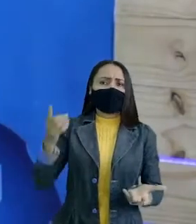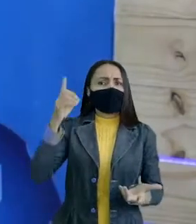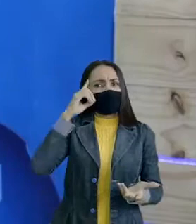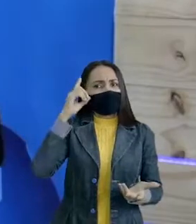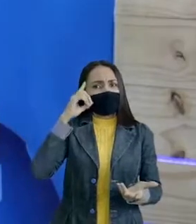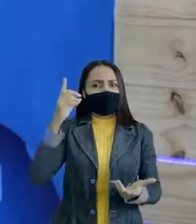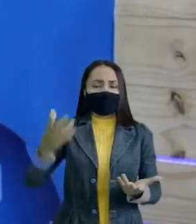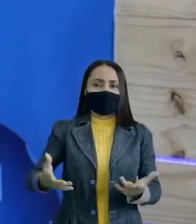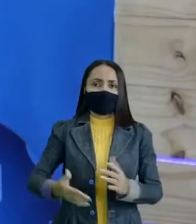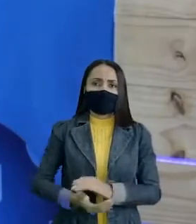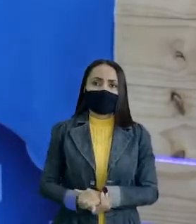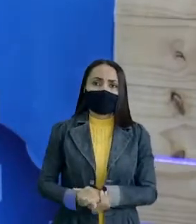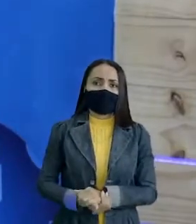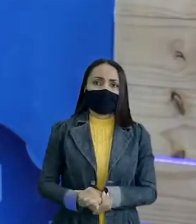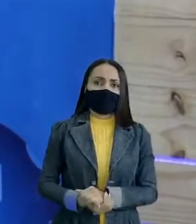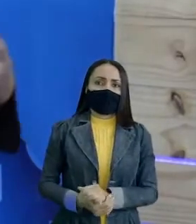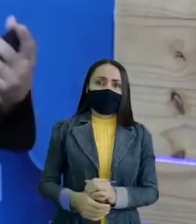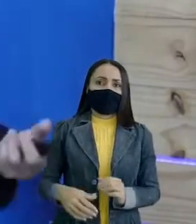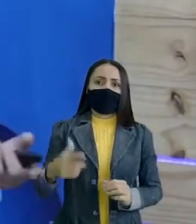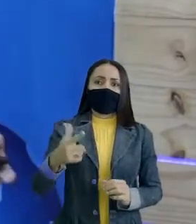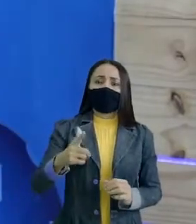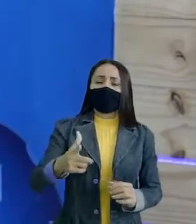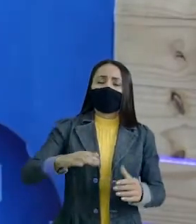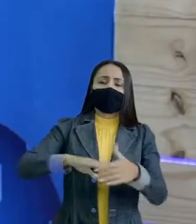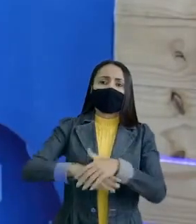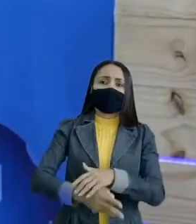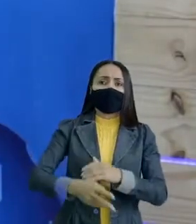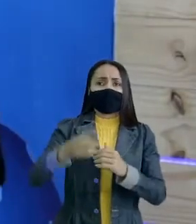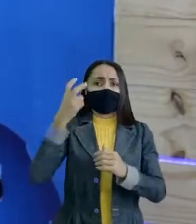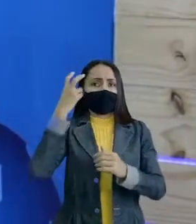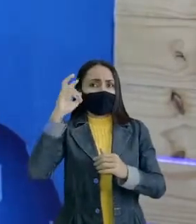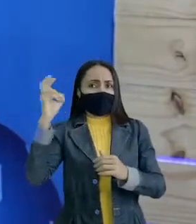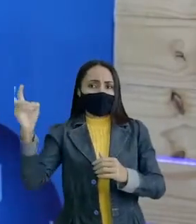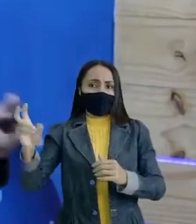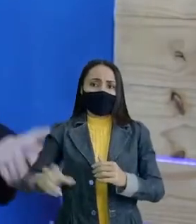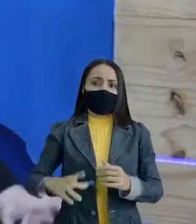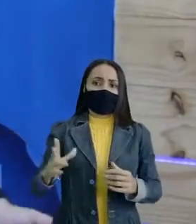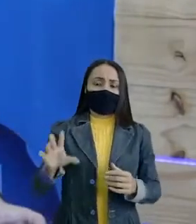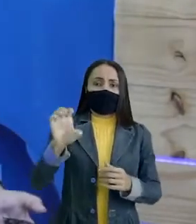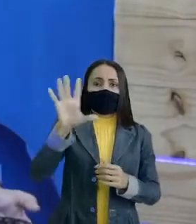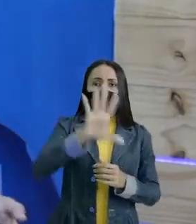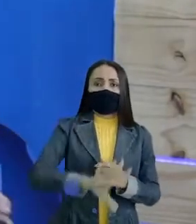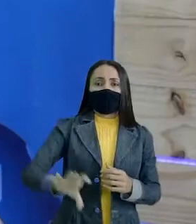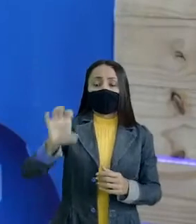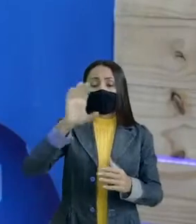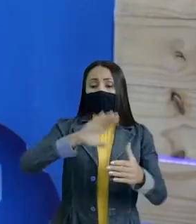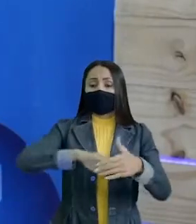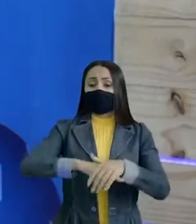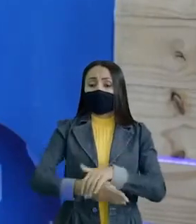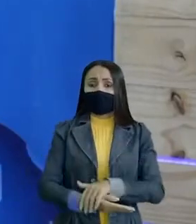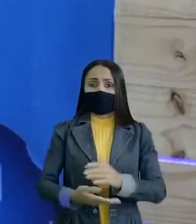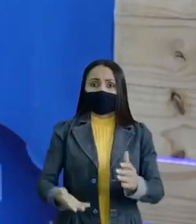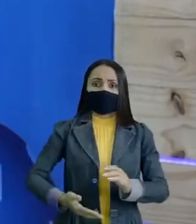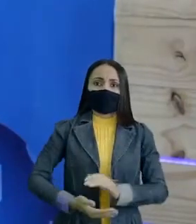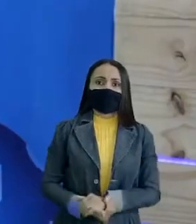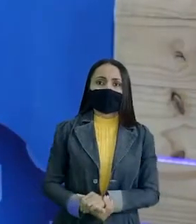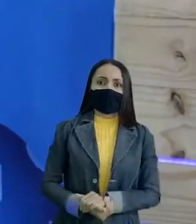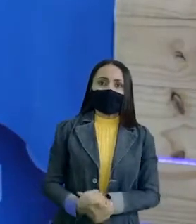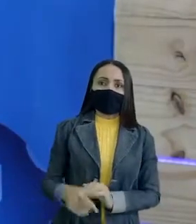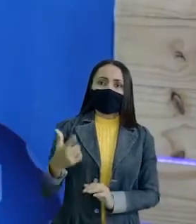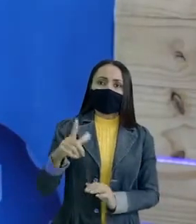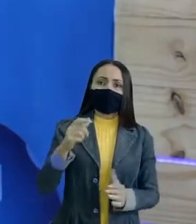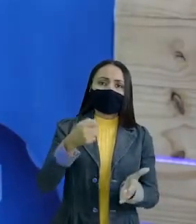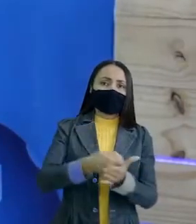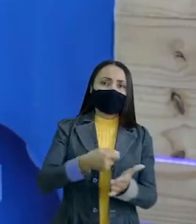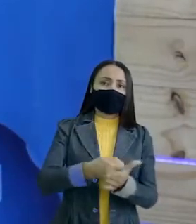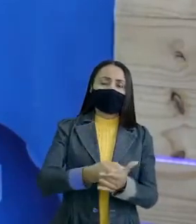não querem produzir, não tinham hábito, não tinha cultura de produzir precedentes como os europeus estavam acostumados. Não tinha aquela coisa de obrigação de